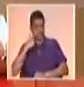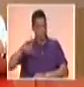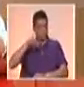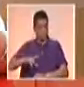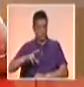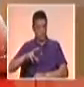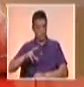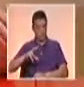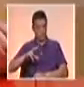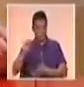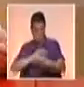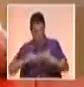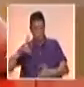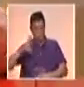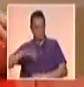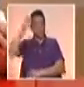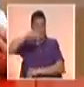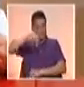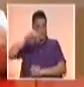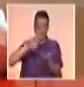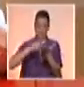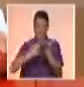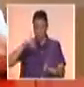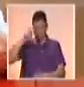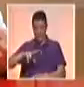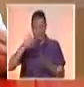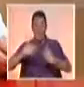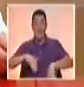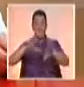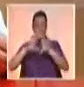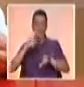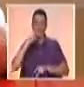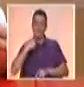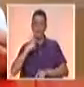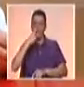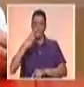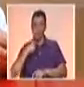falar, escrever português, interpretar o português, mas com as falhas que tem